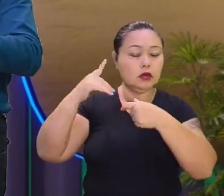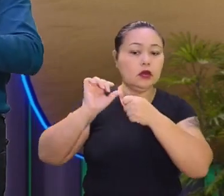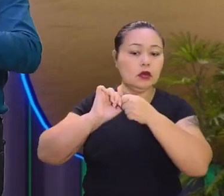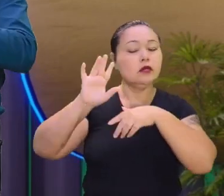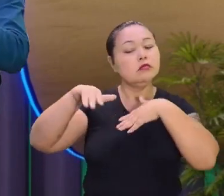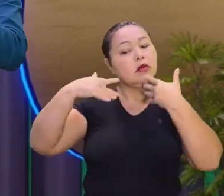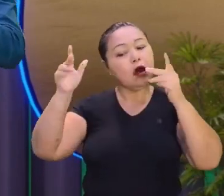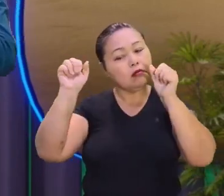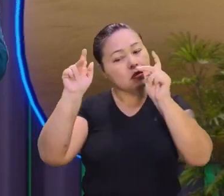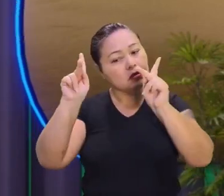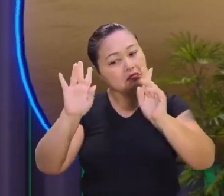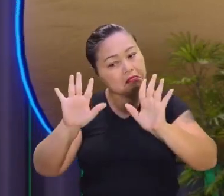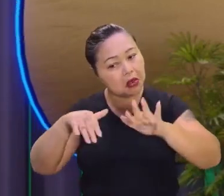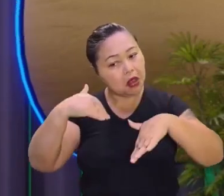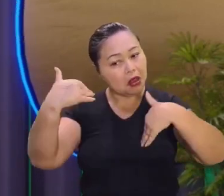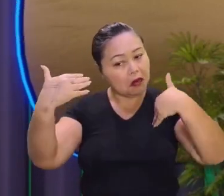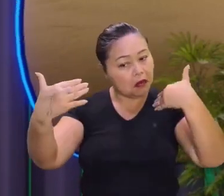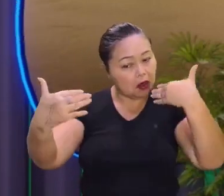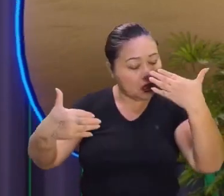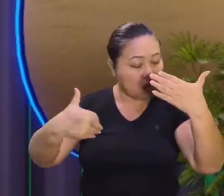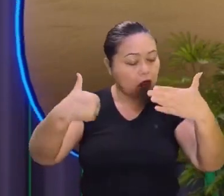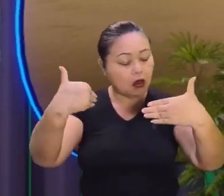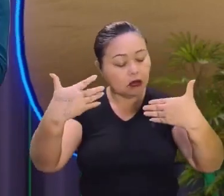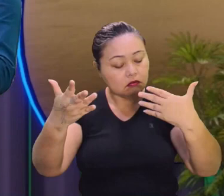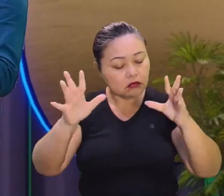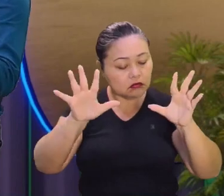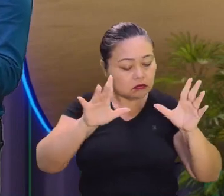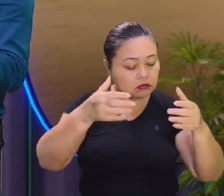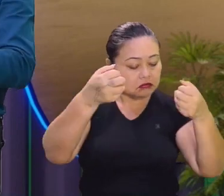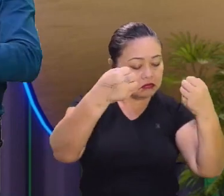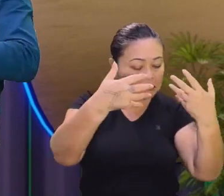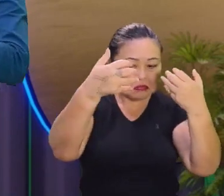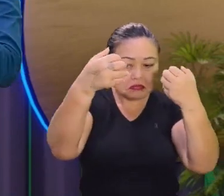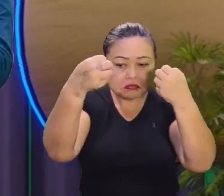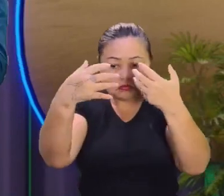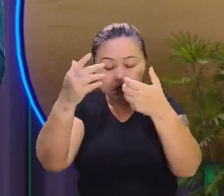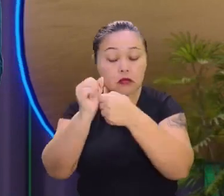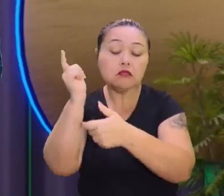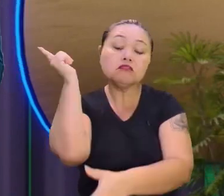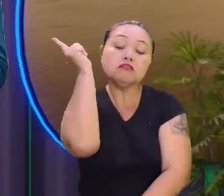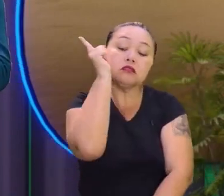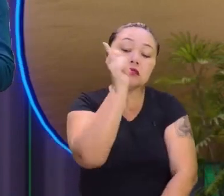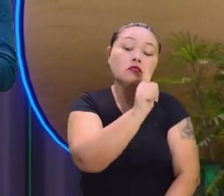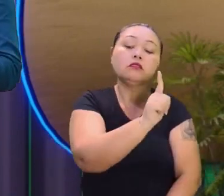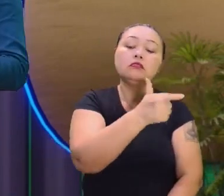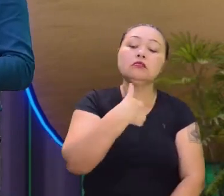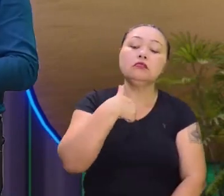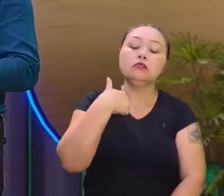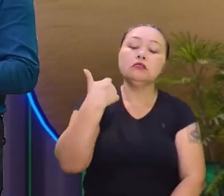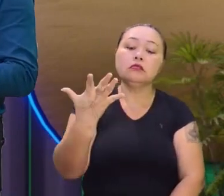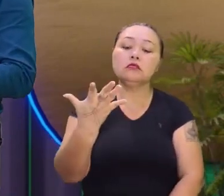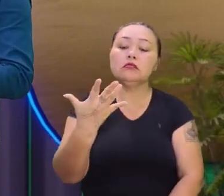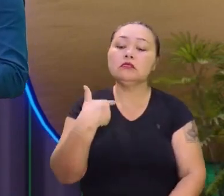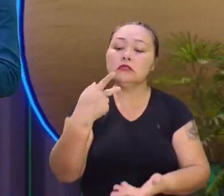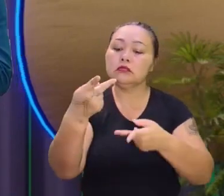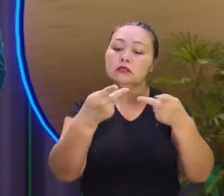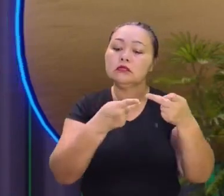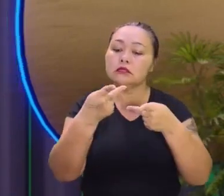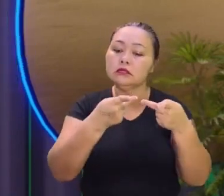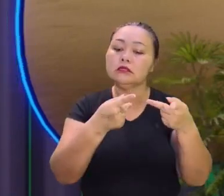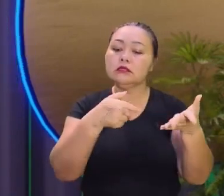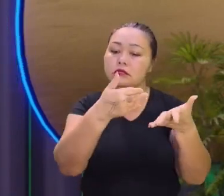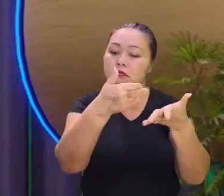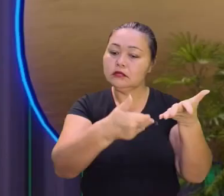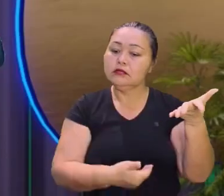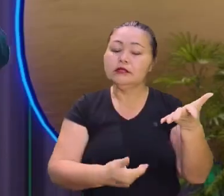Mas se pacificou e muitas coisas foram colocadas nos seus devidos lugares e conseguiram fazer esse projeto.